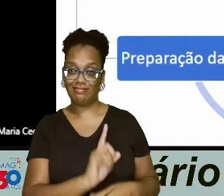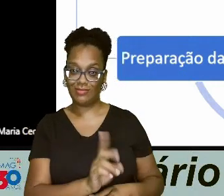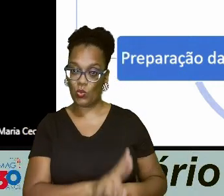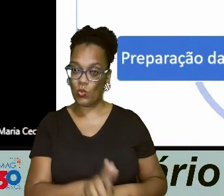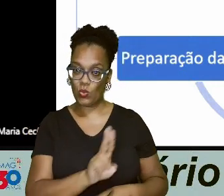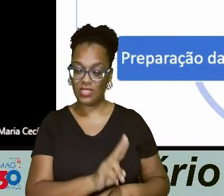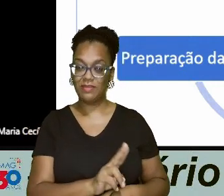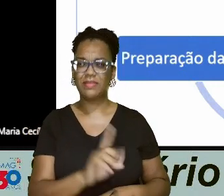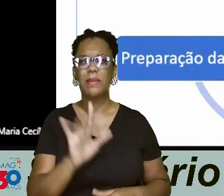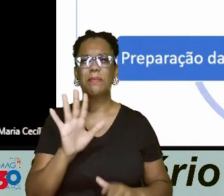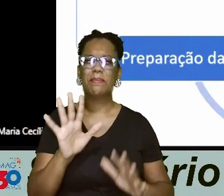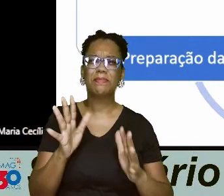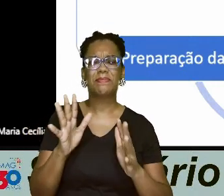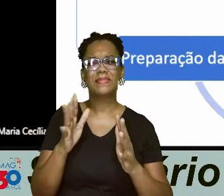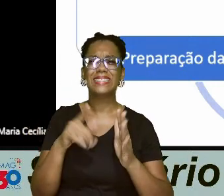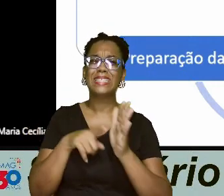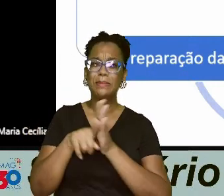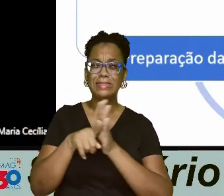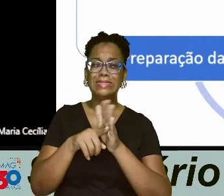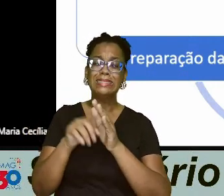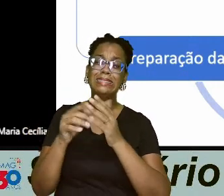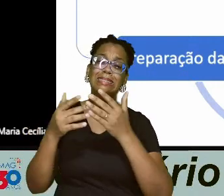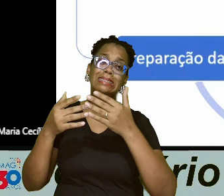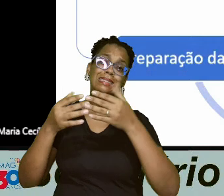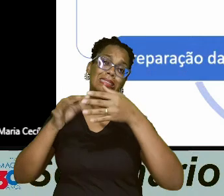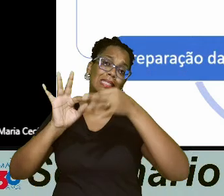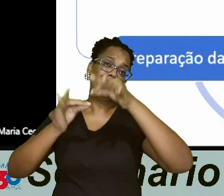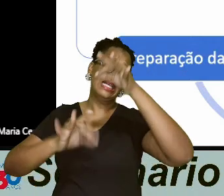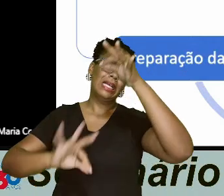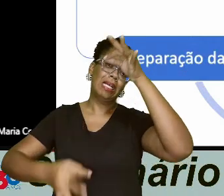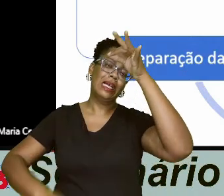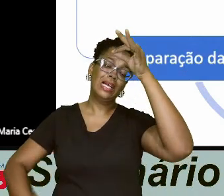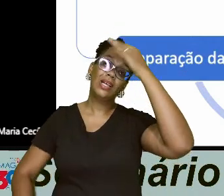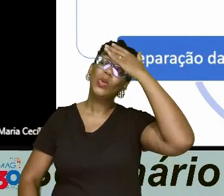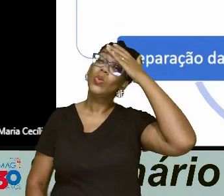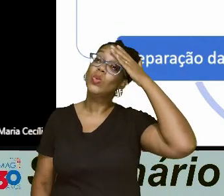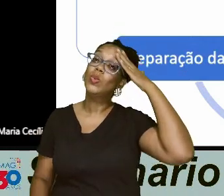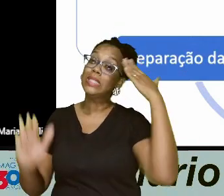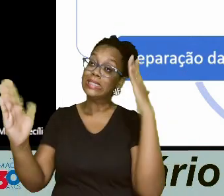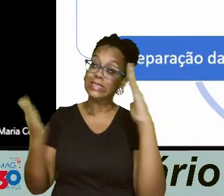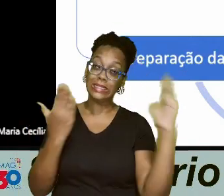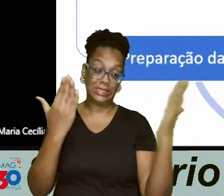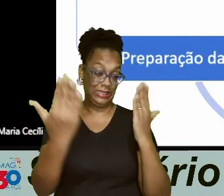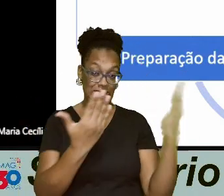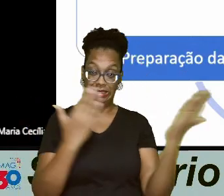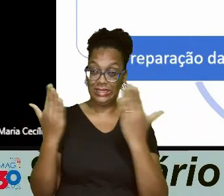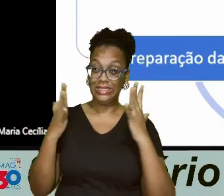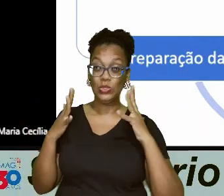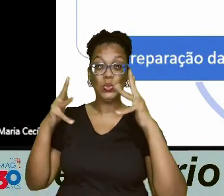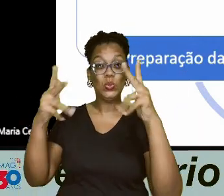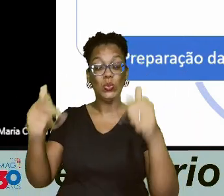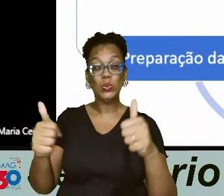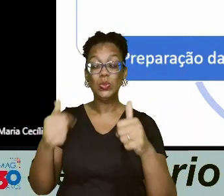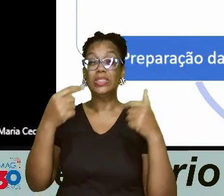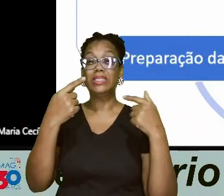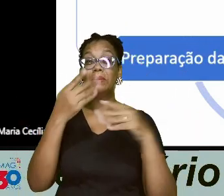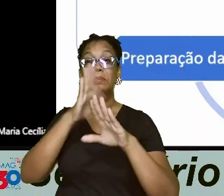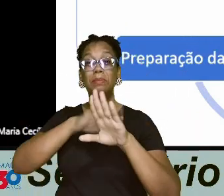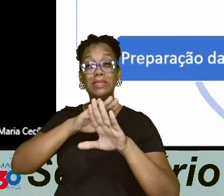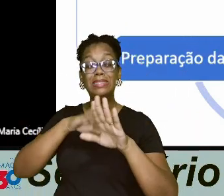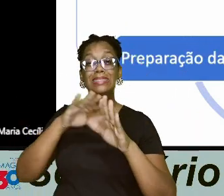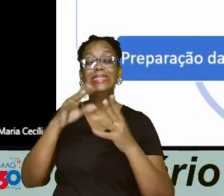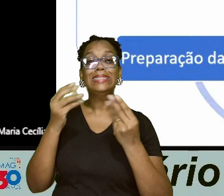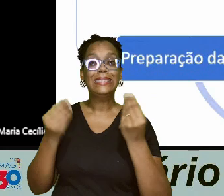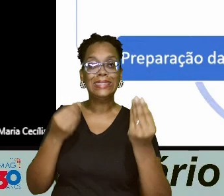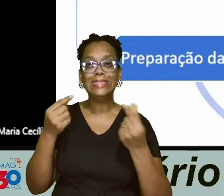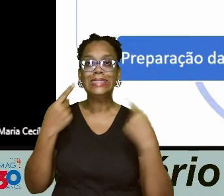pesquisa gigantesca, a gente teria que basicamente olhar todos os casos em que a prescrição intercorrente é discutida e uma comparação que